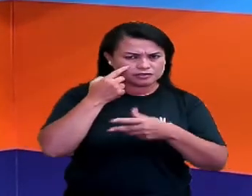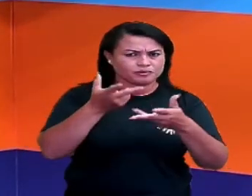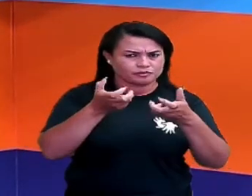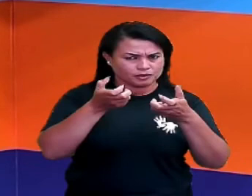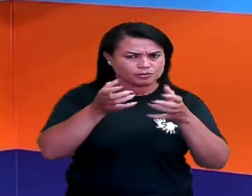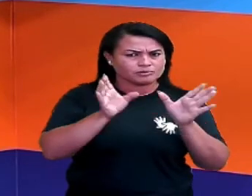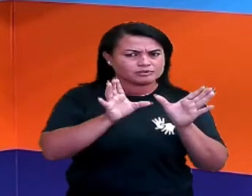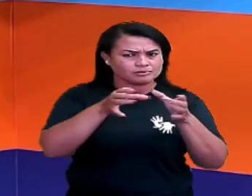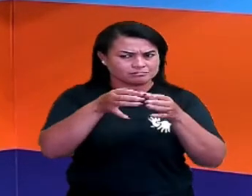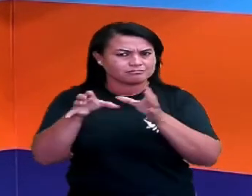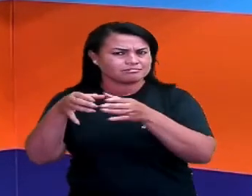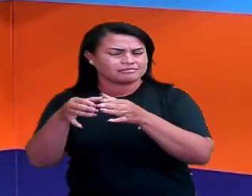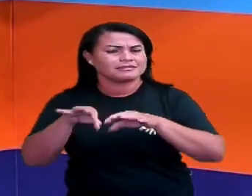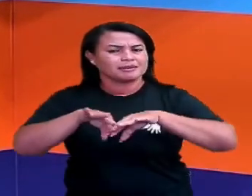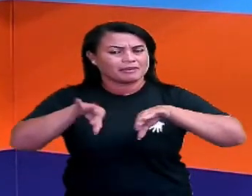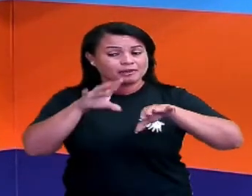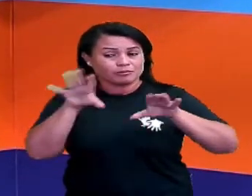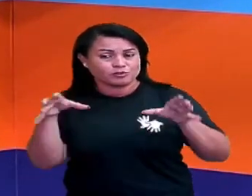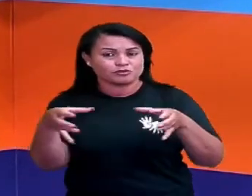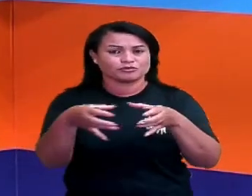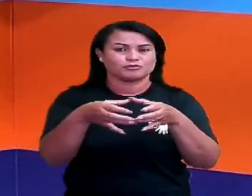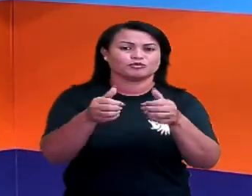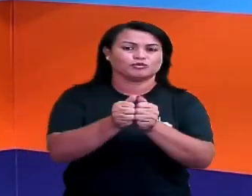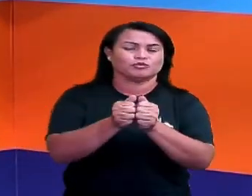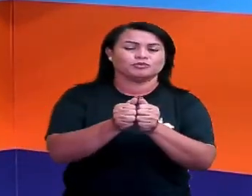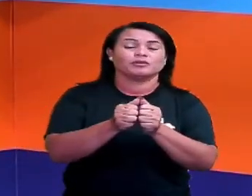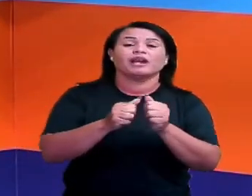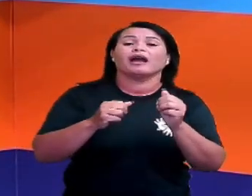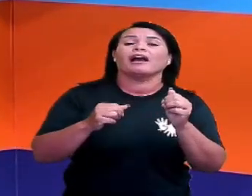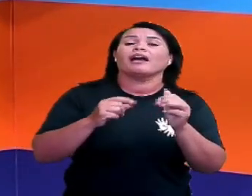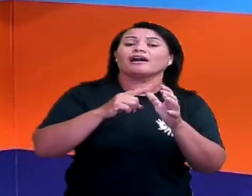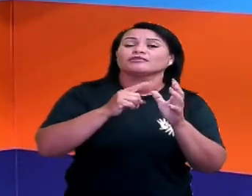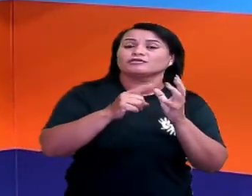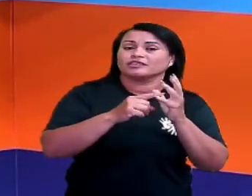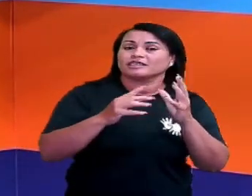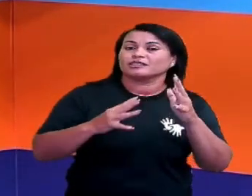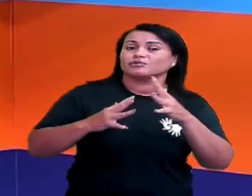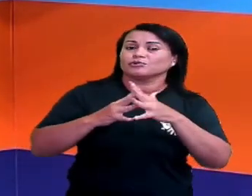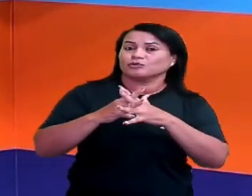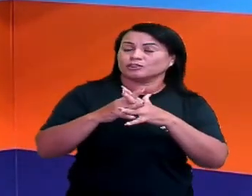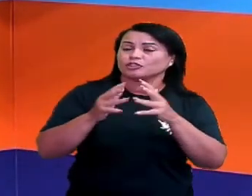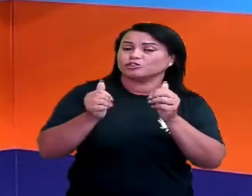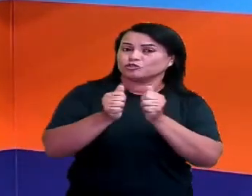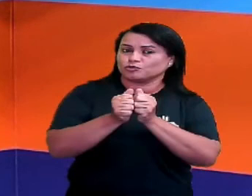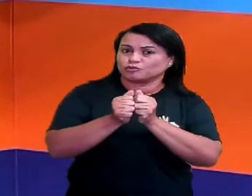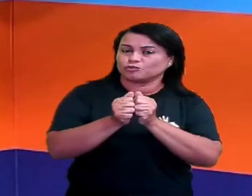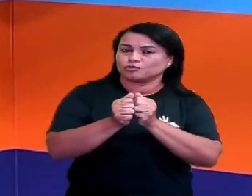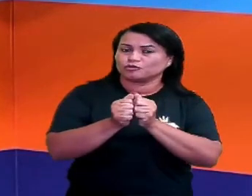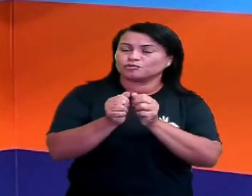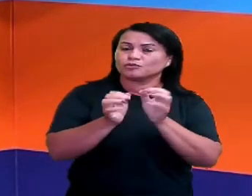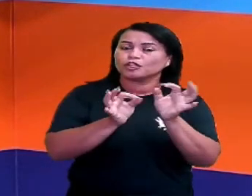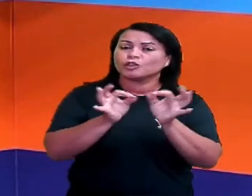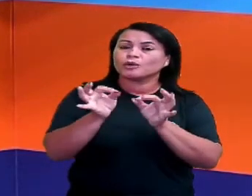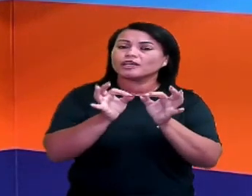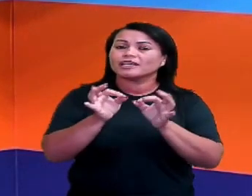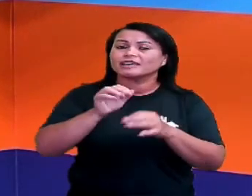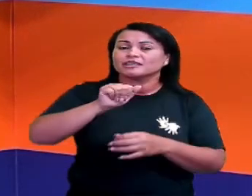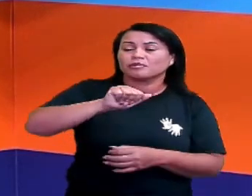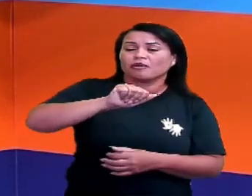nossa aula de hoje, não foi? As vogais e as consoantes juntinhas formam o que a gente chama de